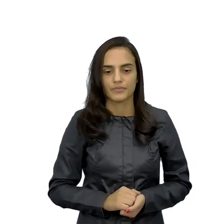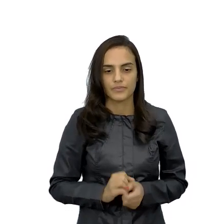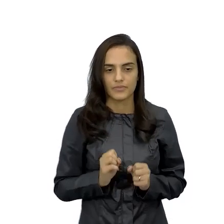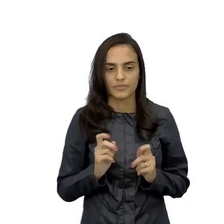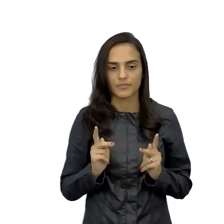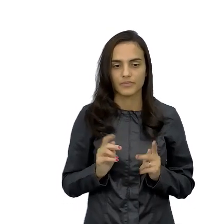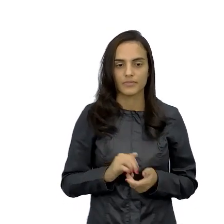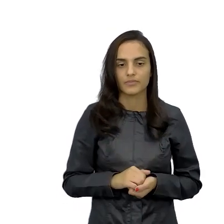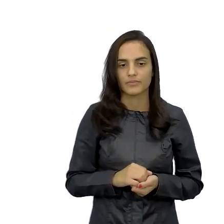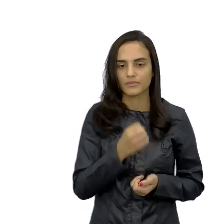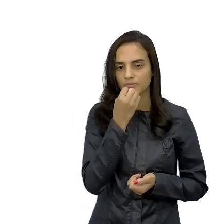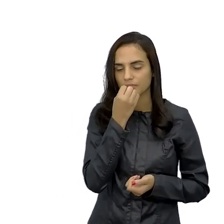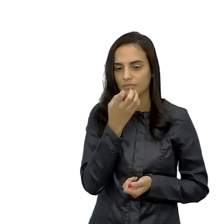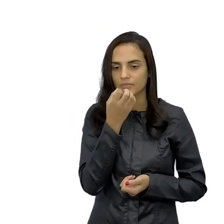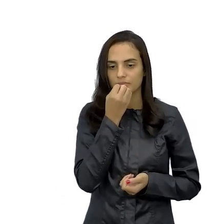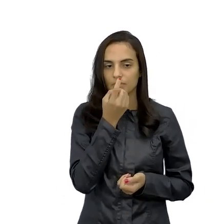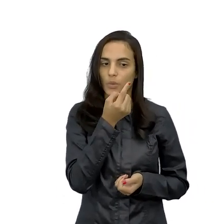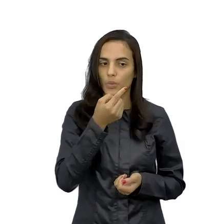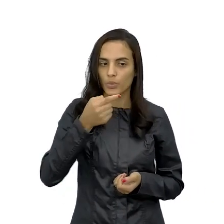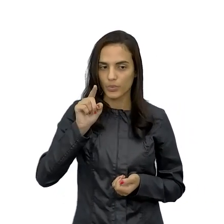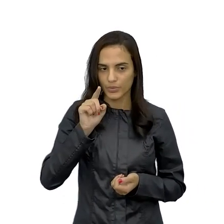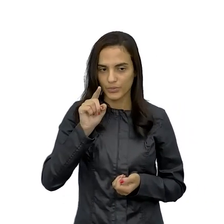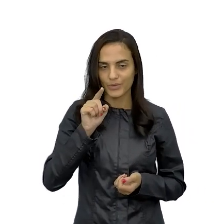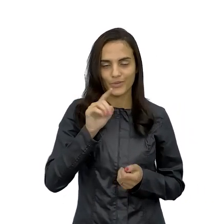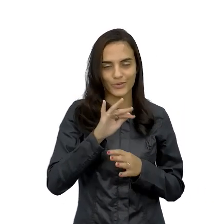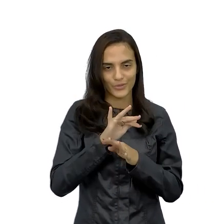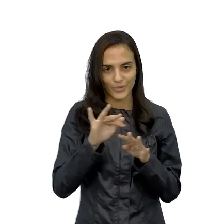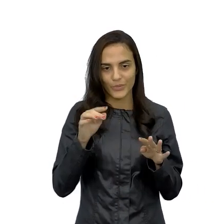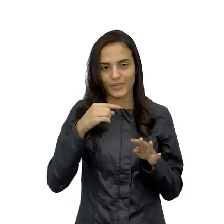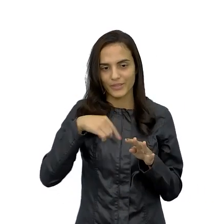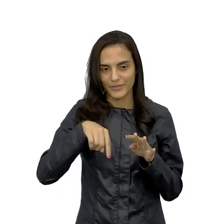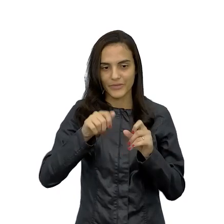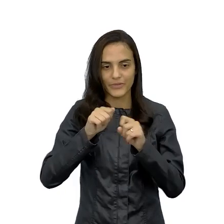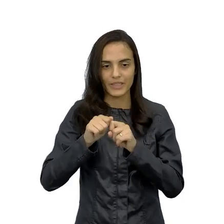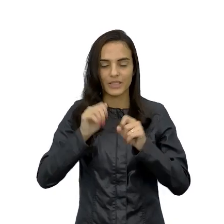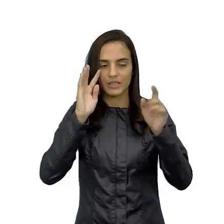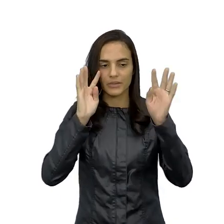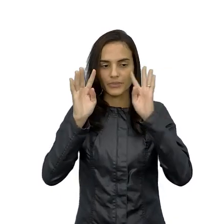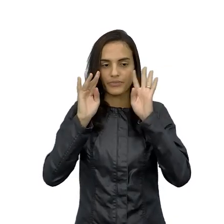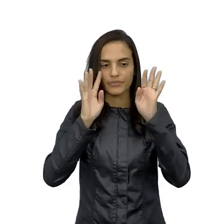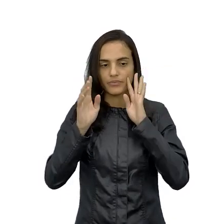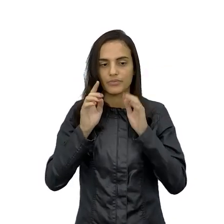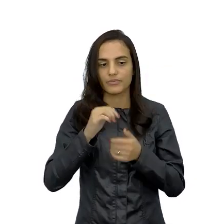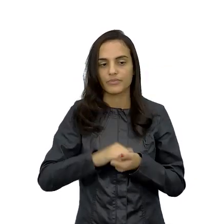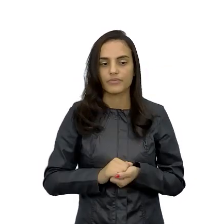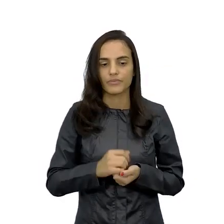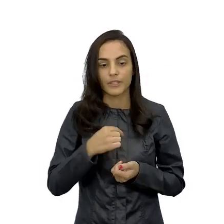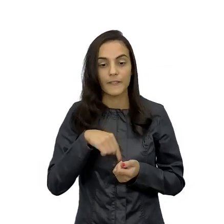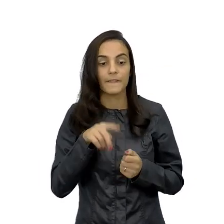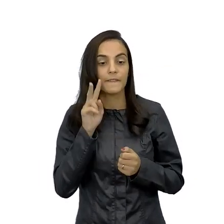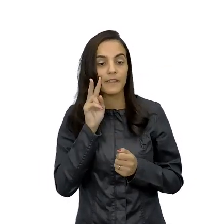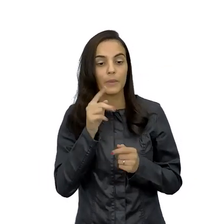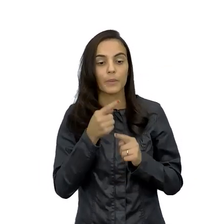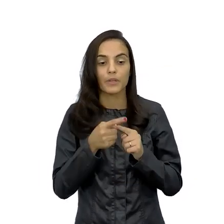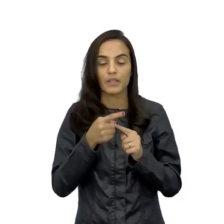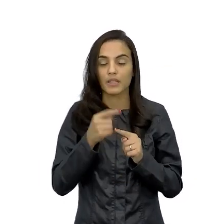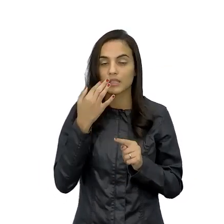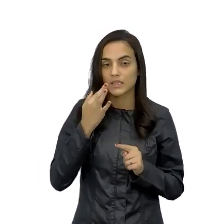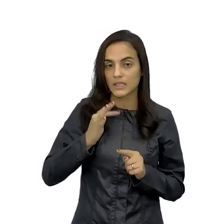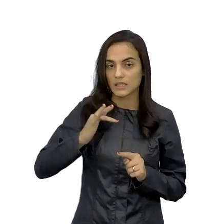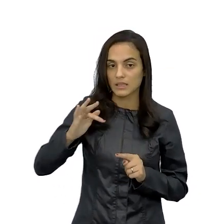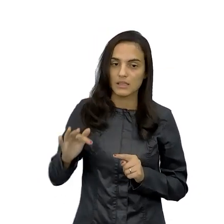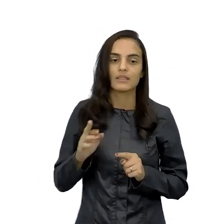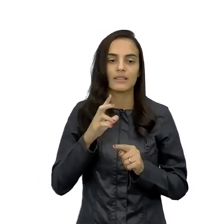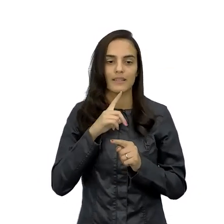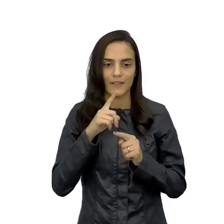tá? Bom, e o último aqui, só para a gente poder fazer essa análise, e a gente vê por que as crianças realmente tiveram